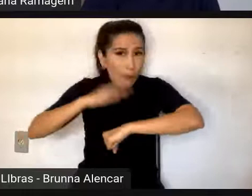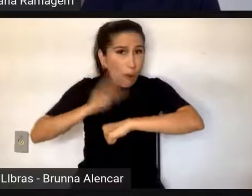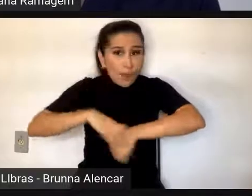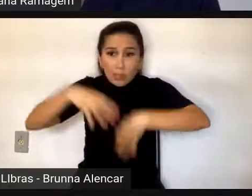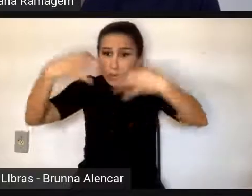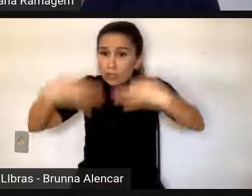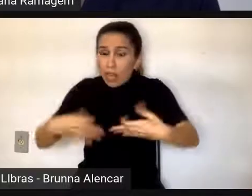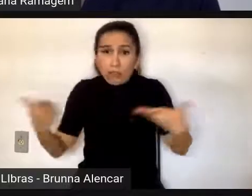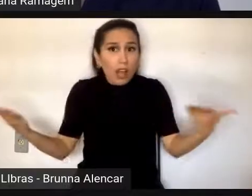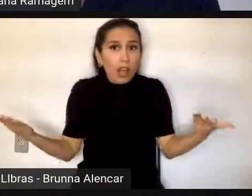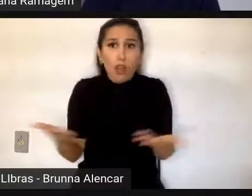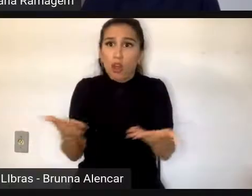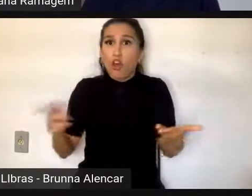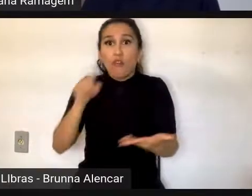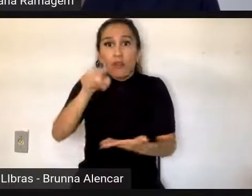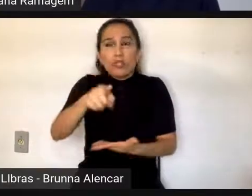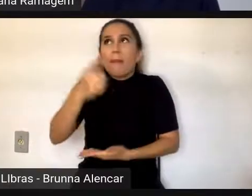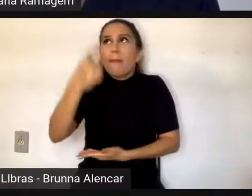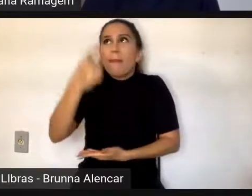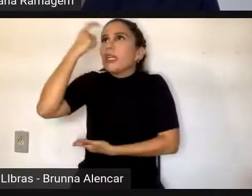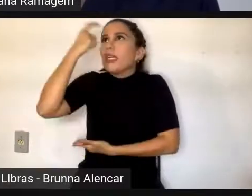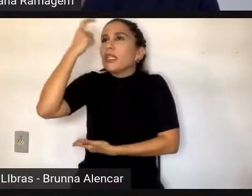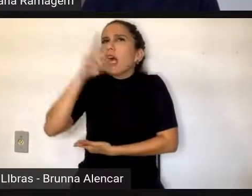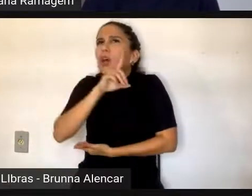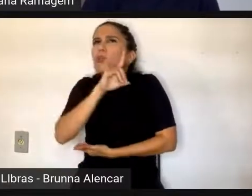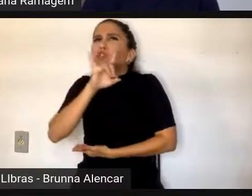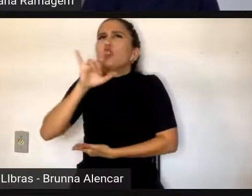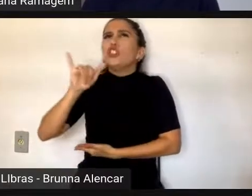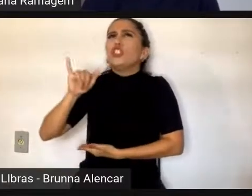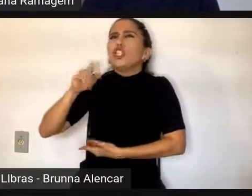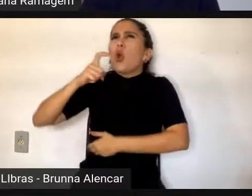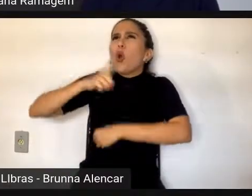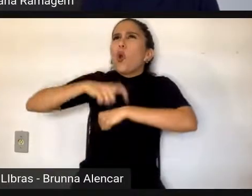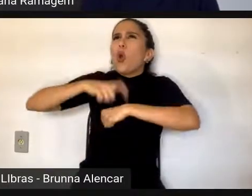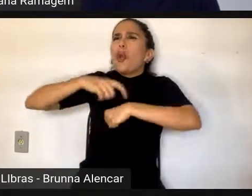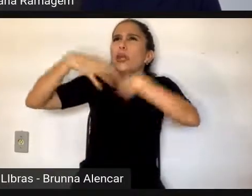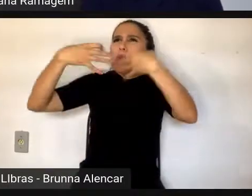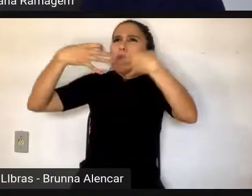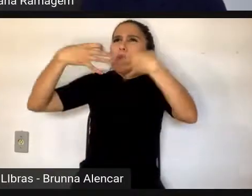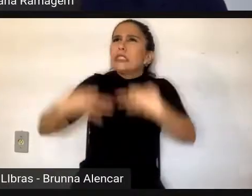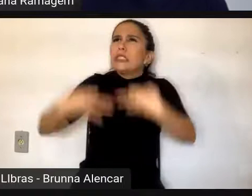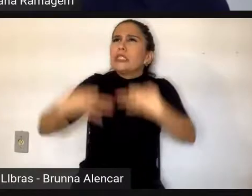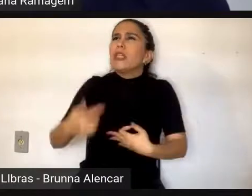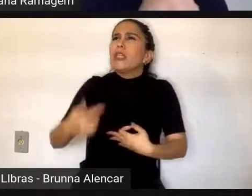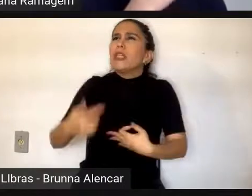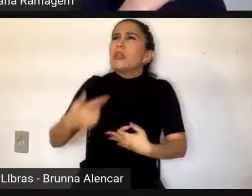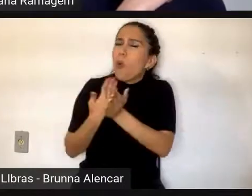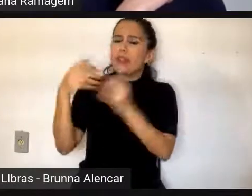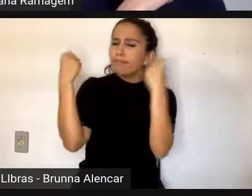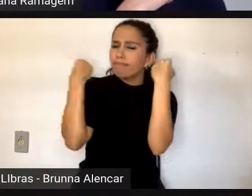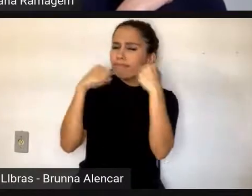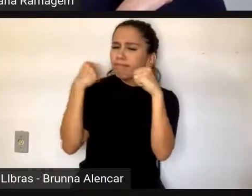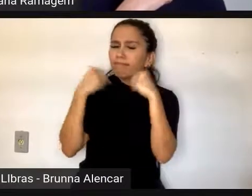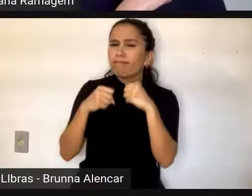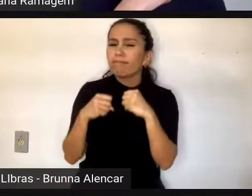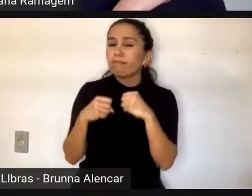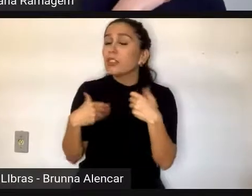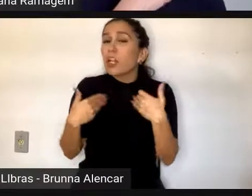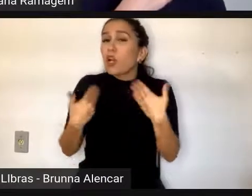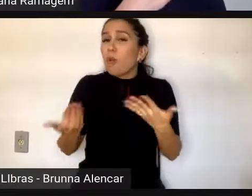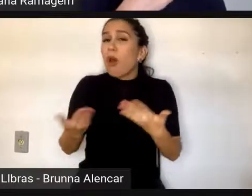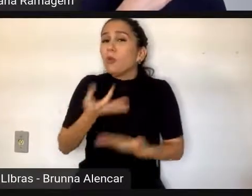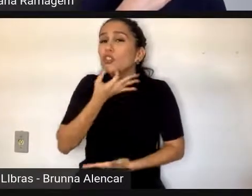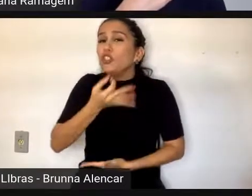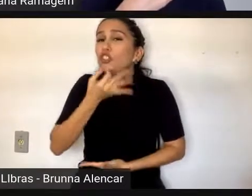um período do dia para dedicar para o seu corpo. Quais são as dicas que a gente